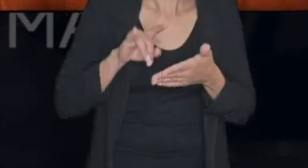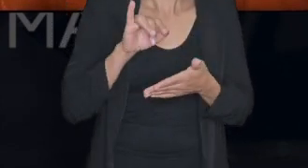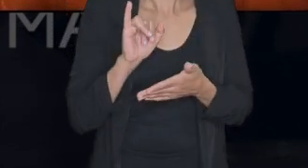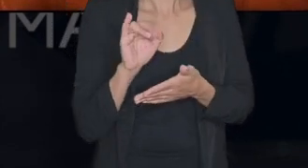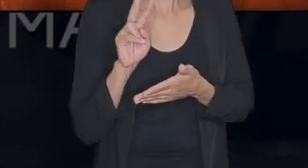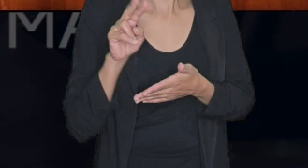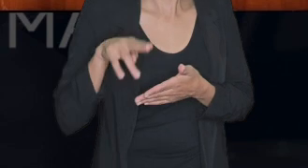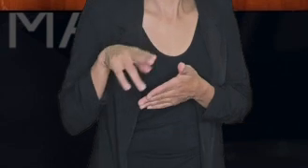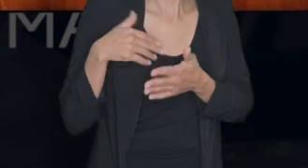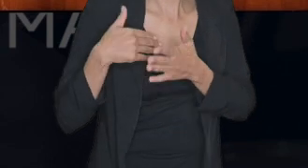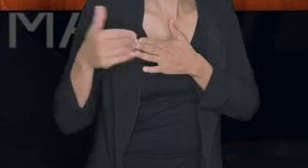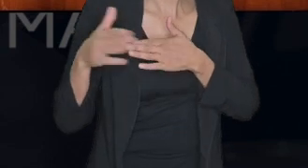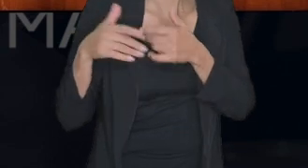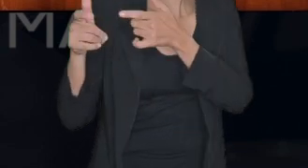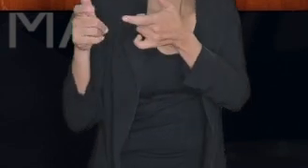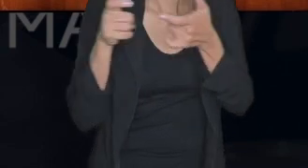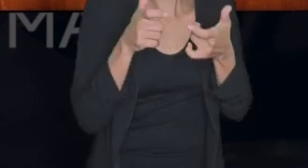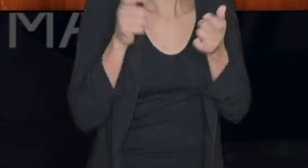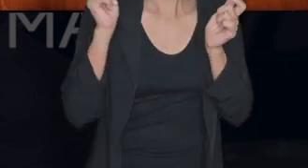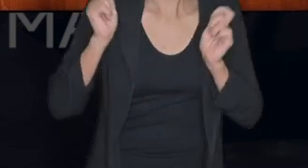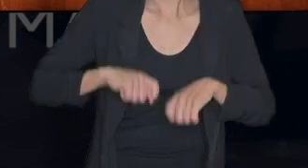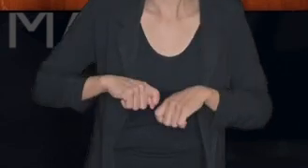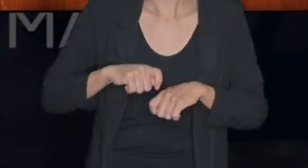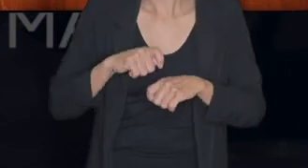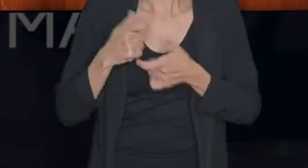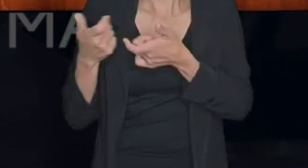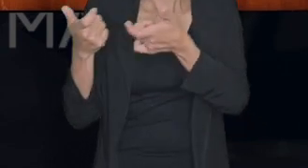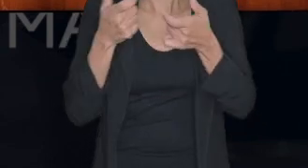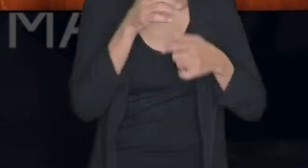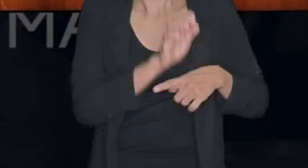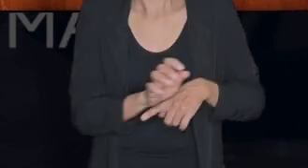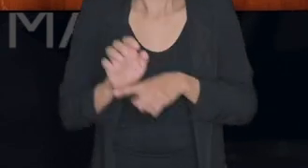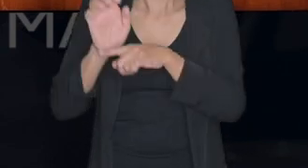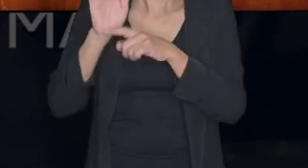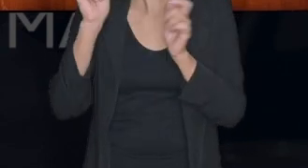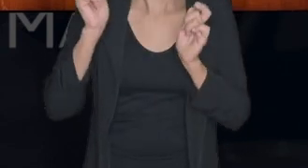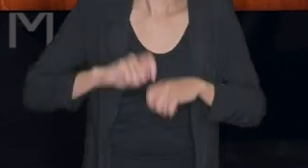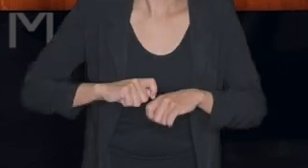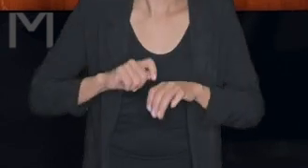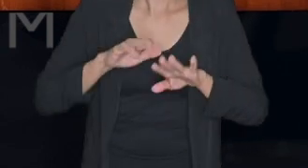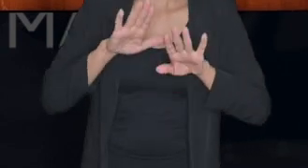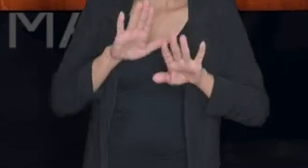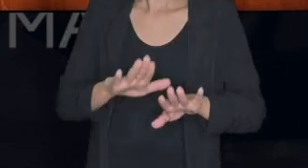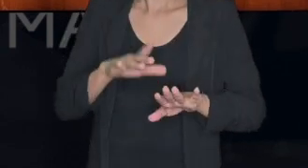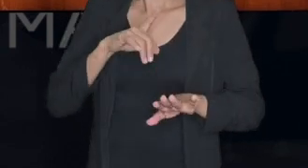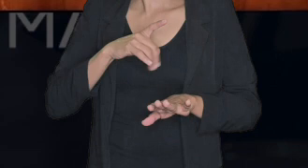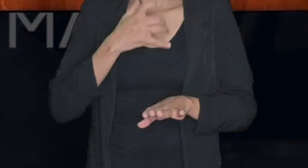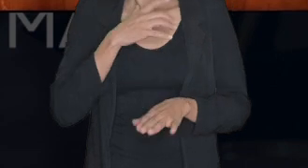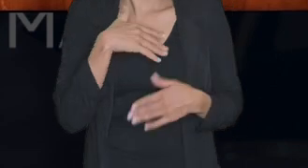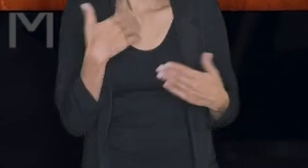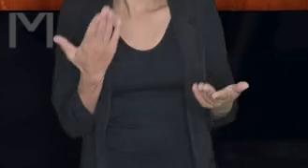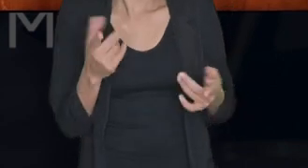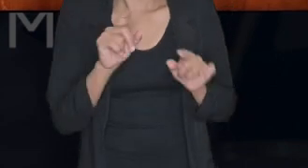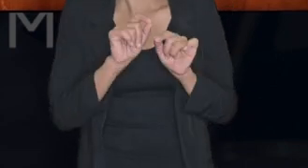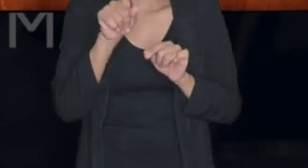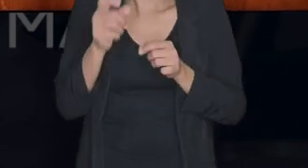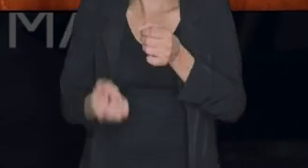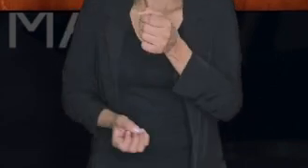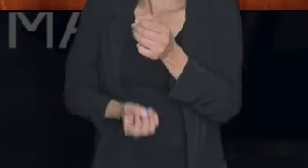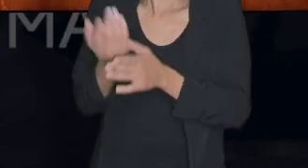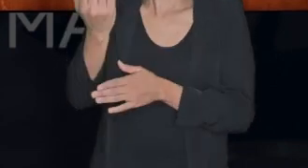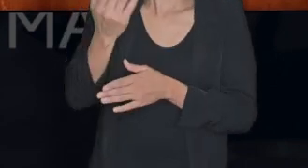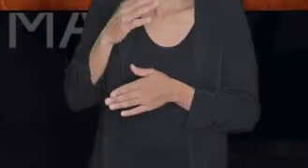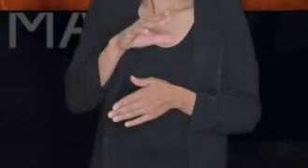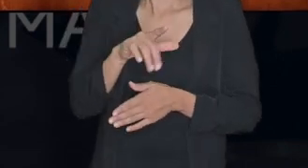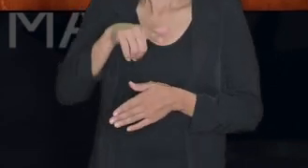unidade federativa do Brasil. Ah, Hércules, mas grande coisa, se você vai ter que gerar uma guia de ITCD quanto